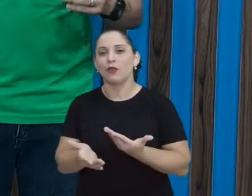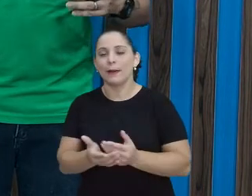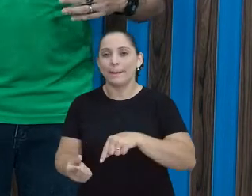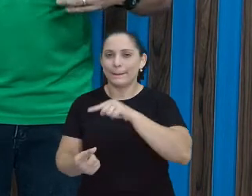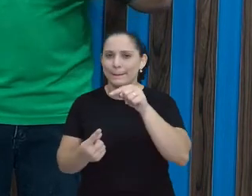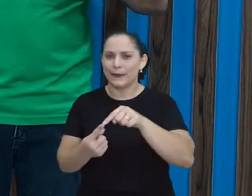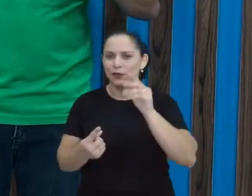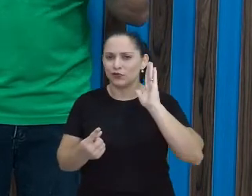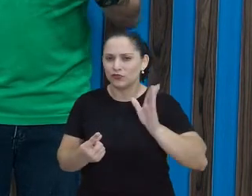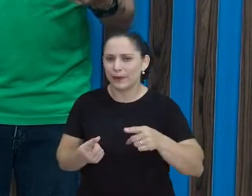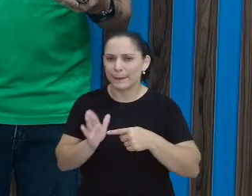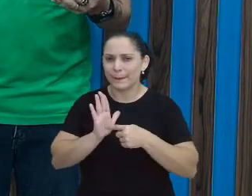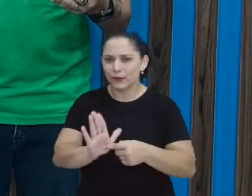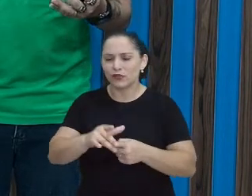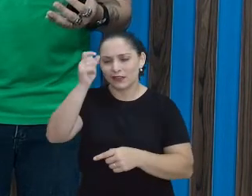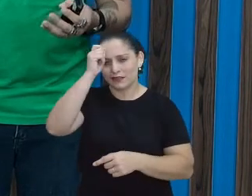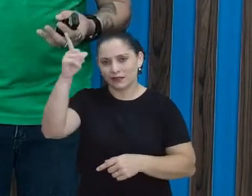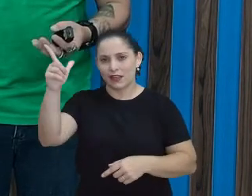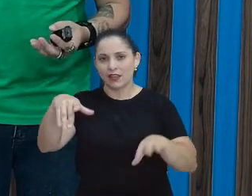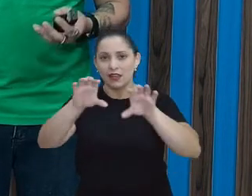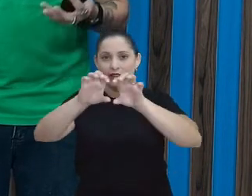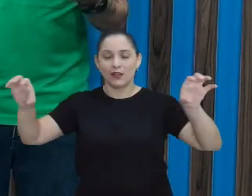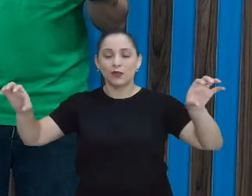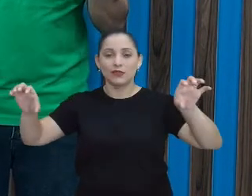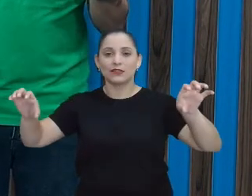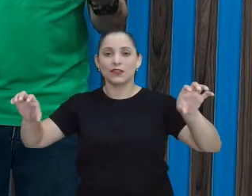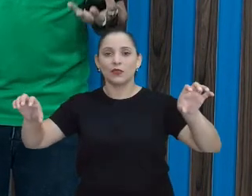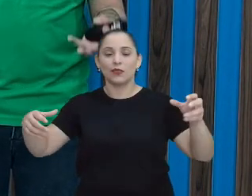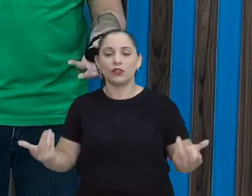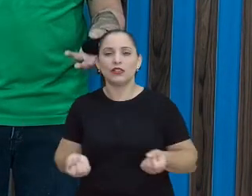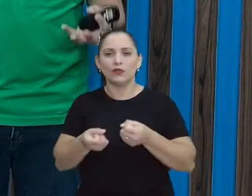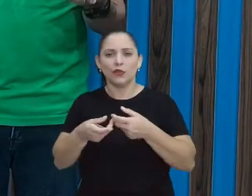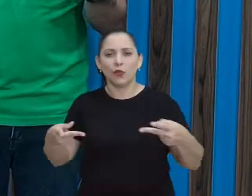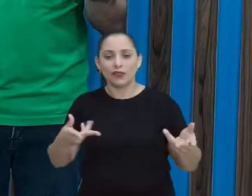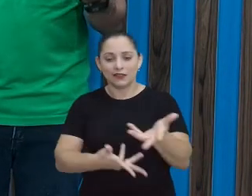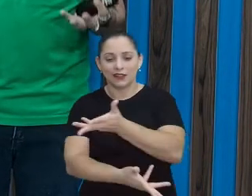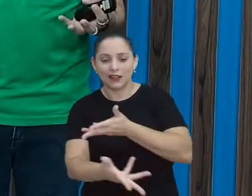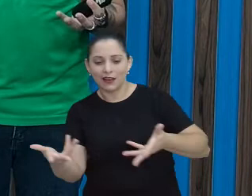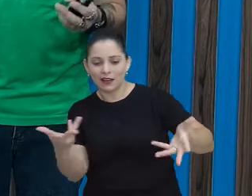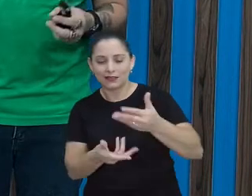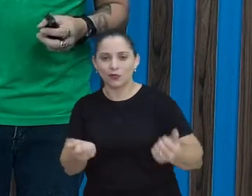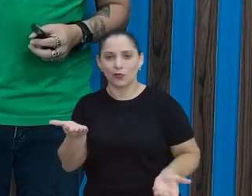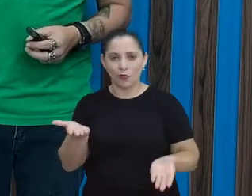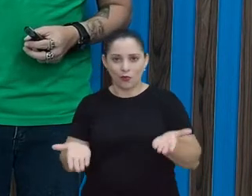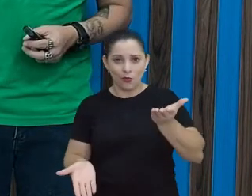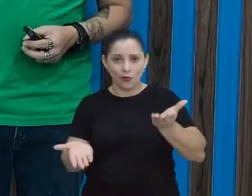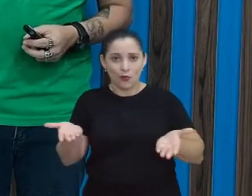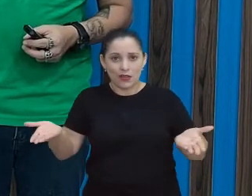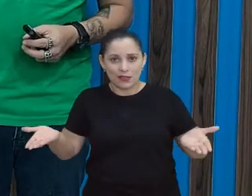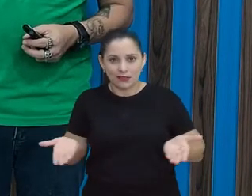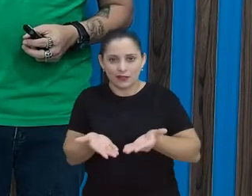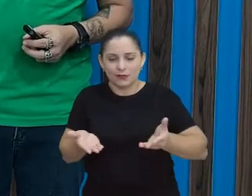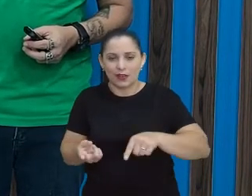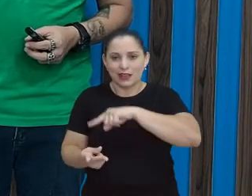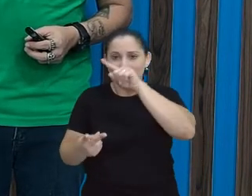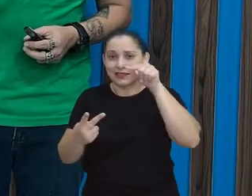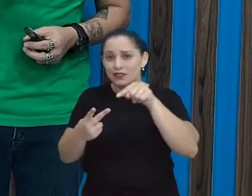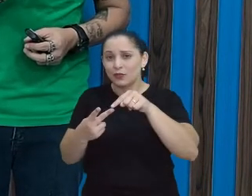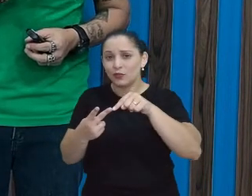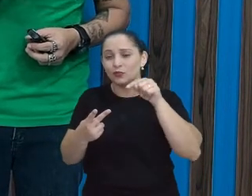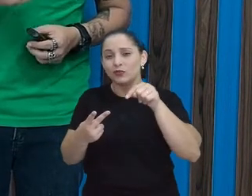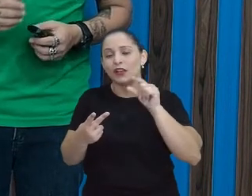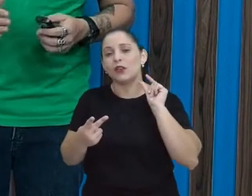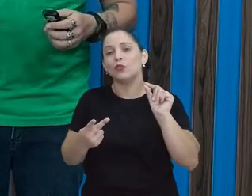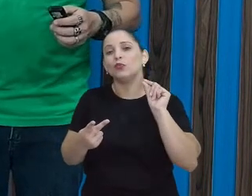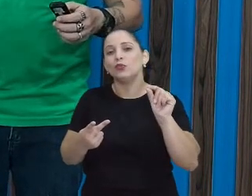foi trazer a ideia de uma equação como sendo algo que traz um equilíbrio. A segunda ideia foi